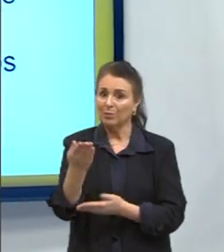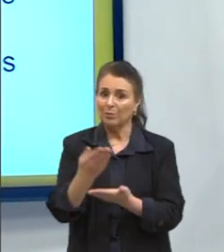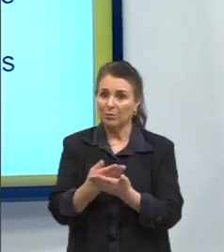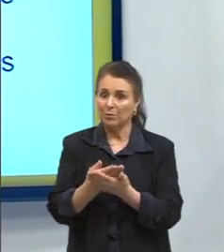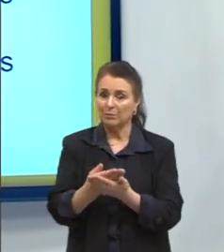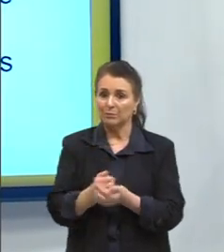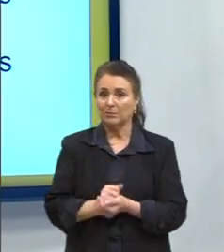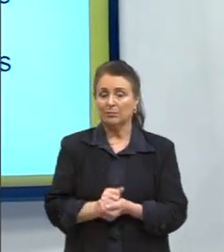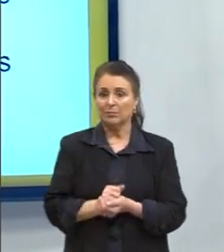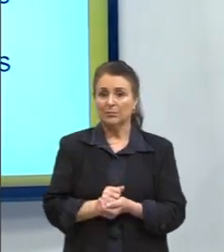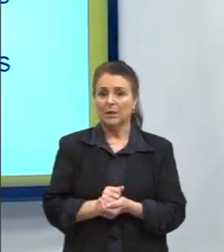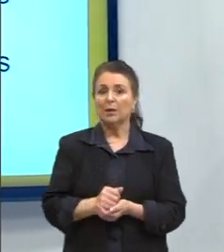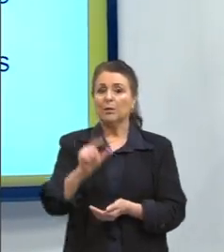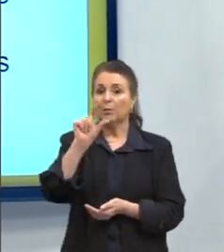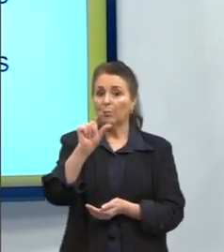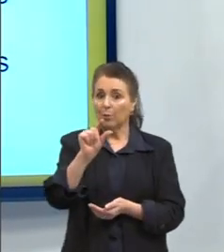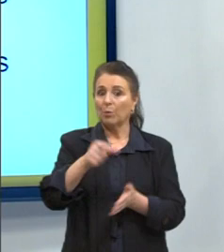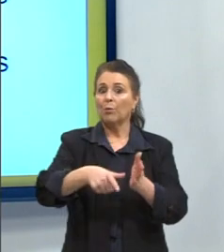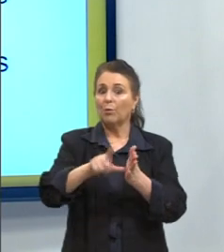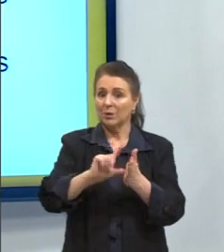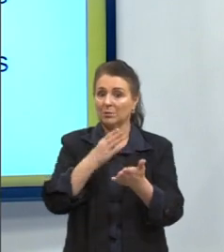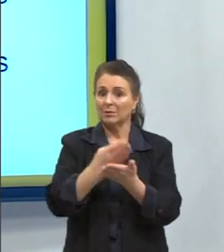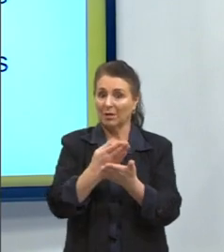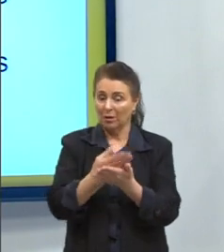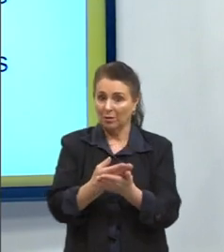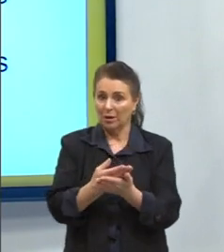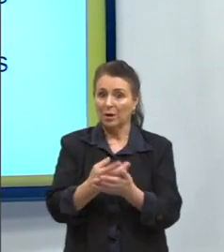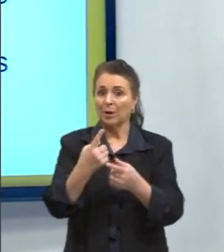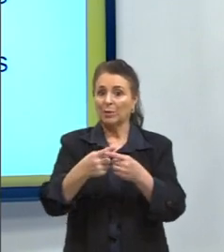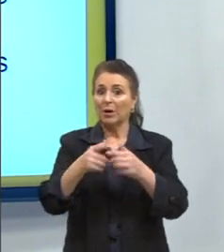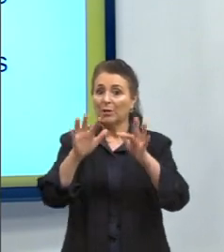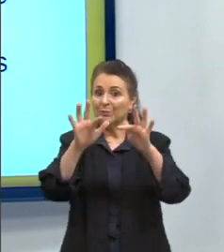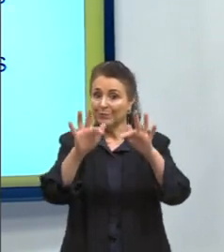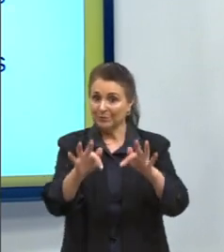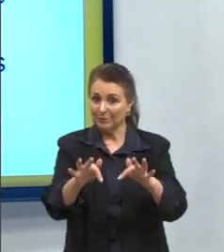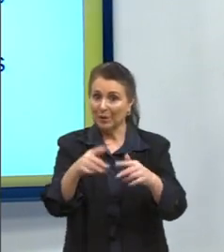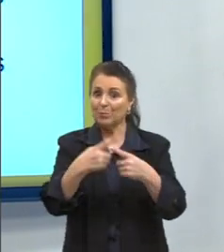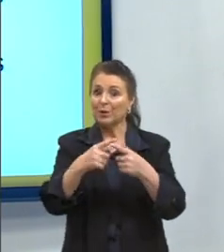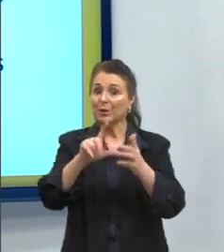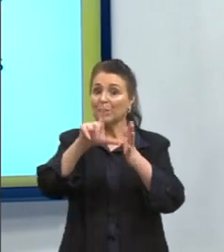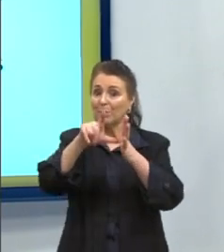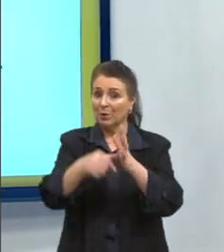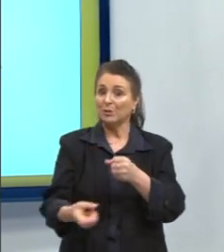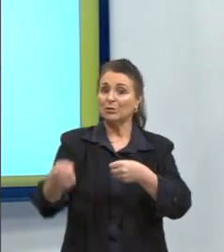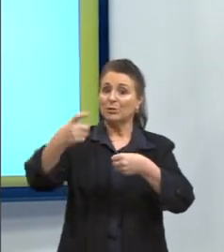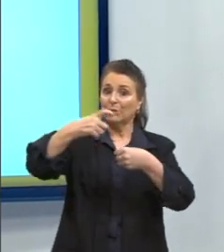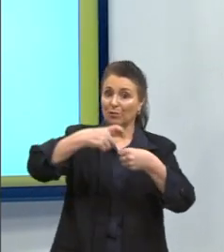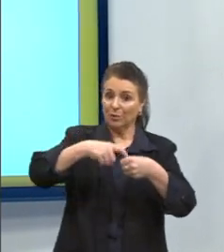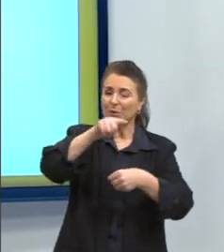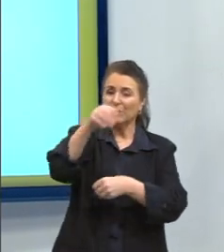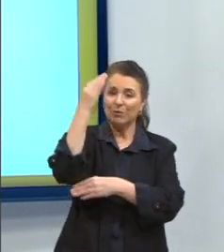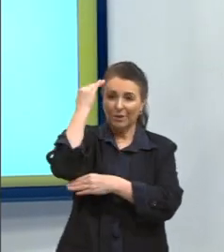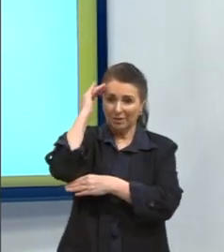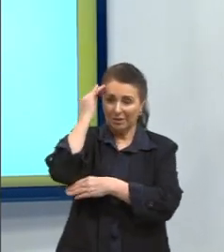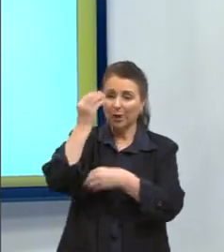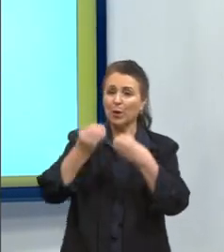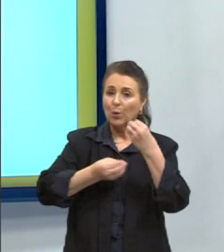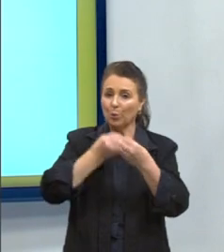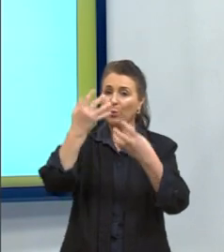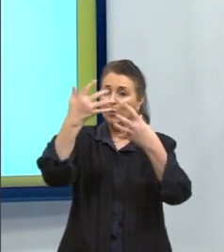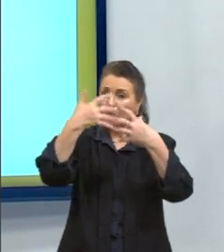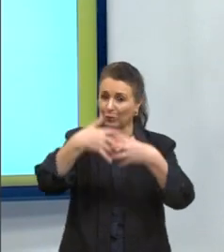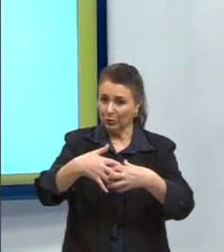um pouquinho antes do nosso horário mas a gente vai encerrar porque a gente vai para um segundo bloco daqui a pouco que vocês já vão entender como a coisa vai funcionar